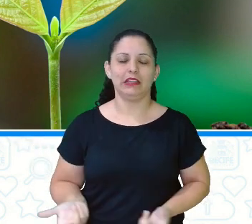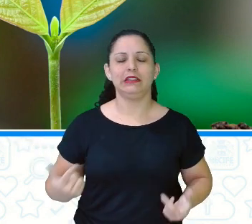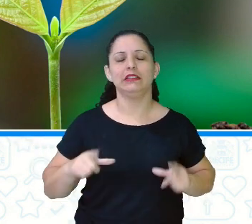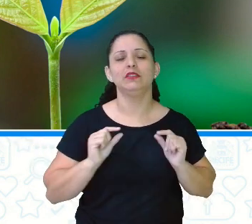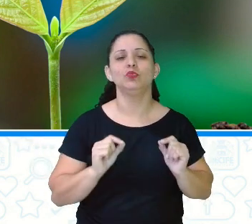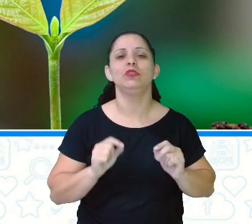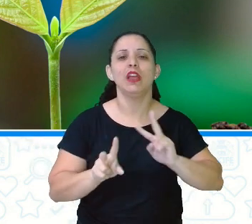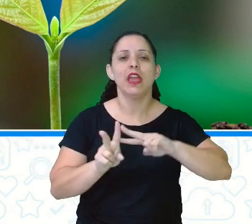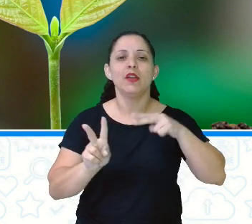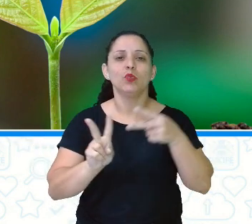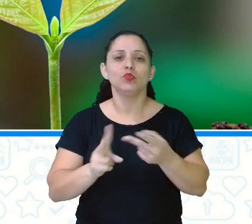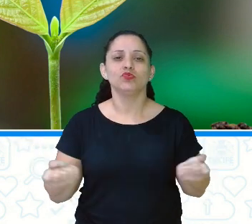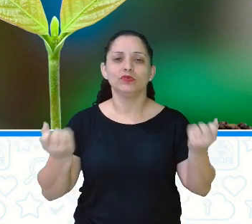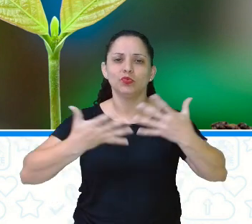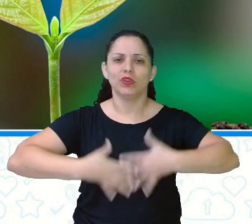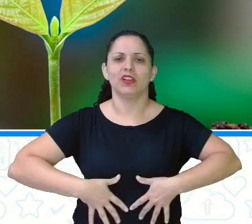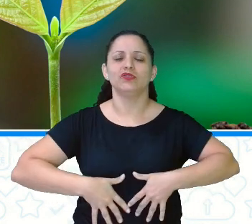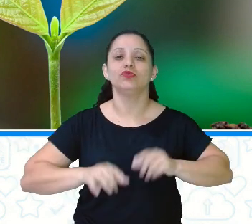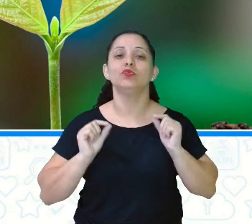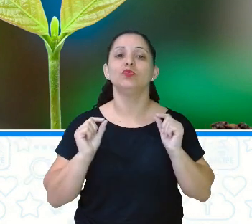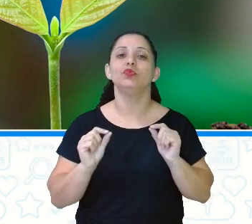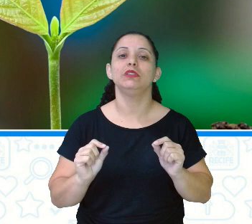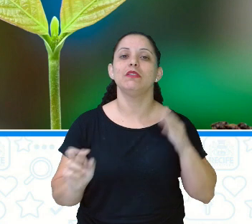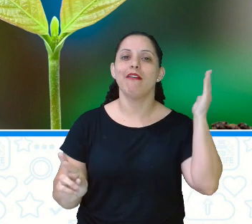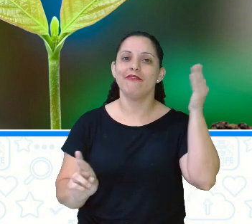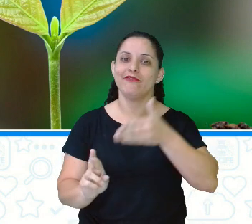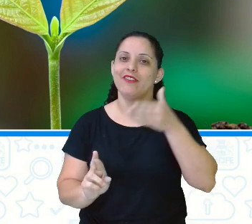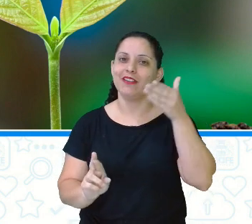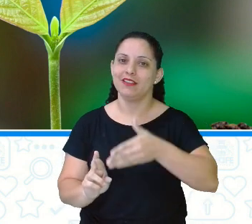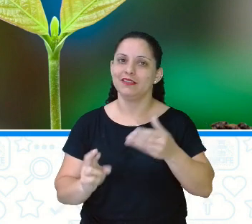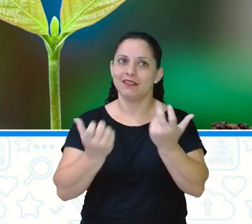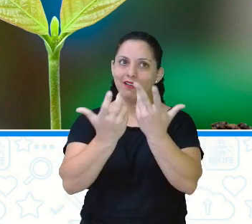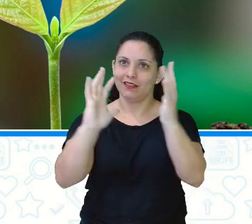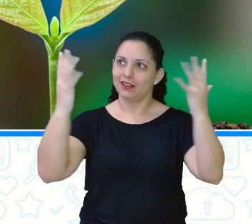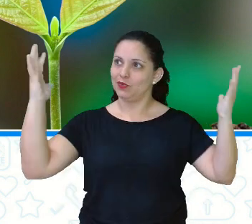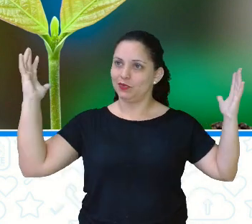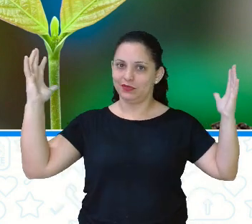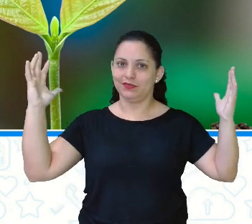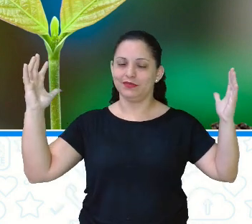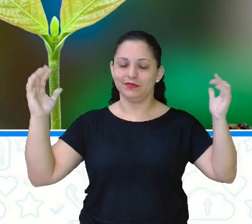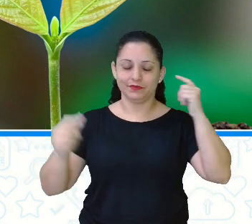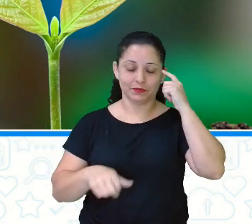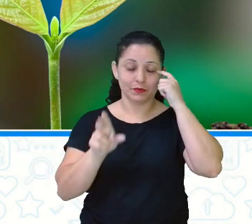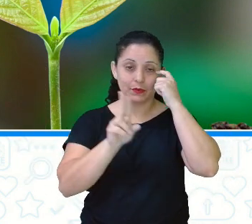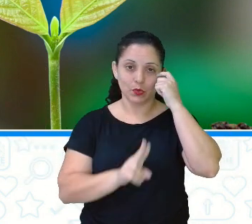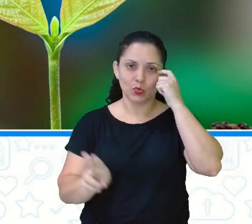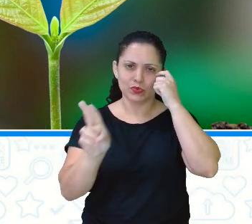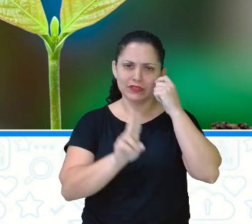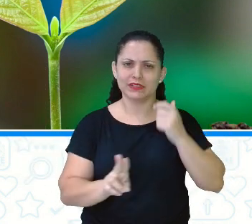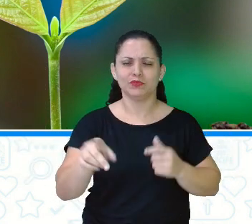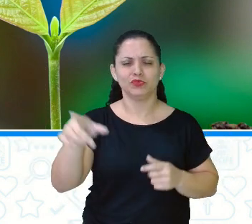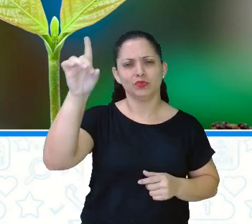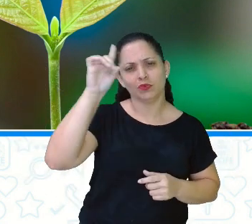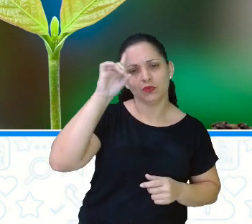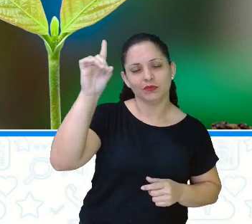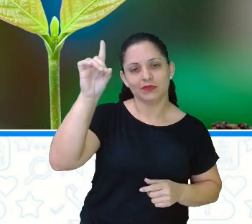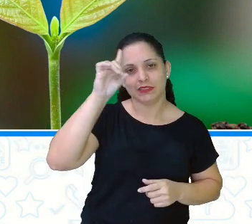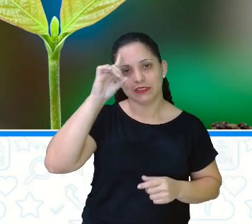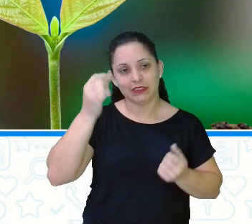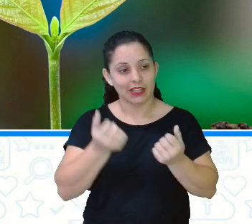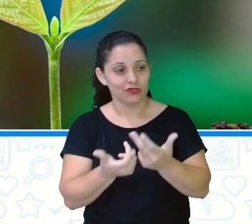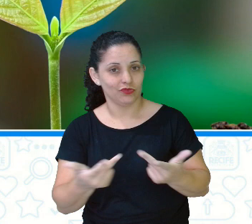naturais, estamos basicamente fazendo referência ao meio ambiente, pois tudo que utilizamos no nosso dia a dia